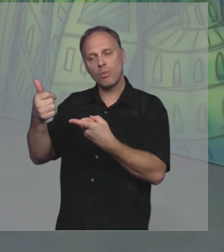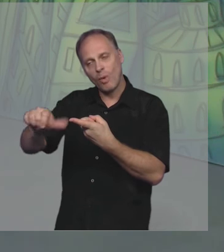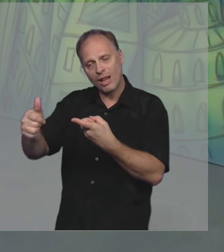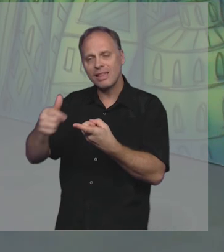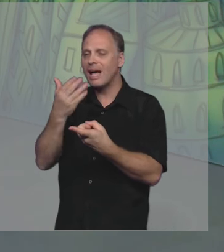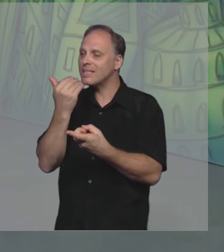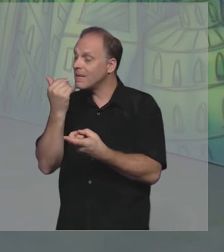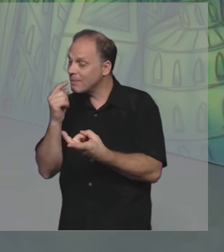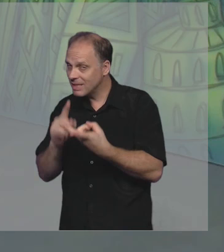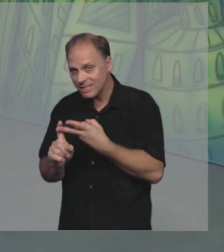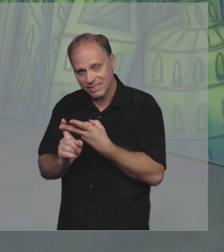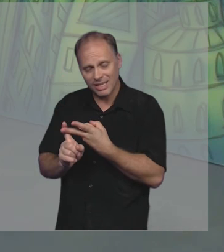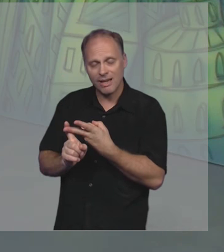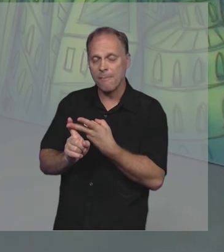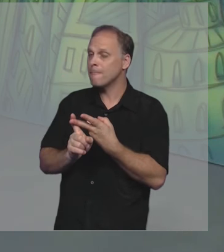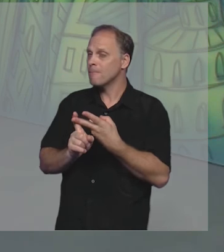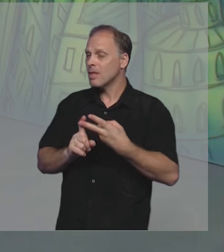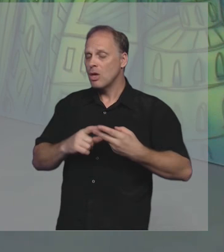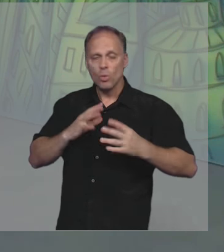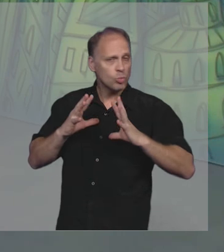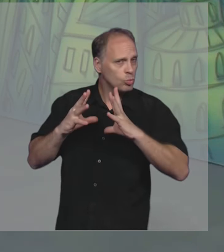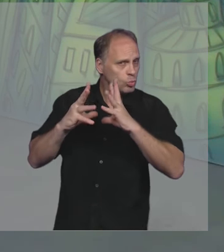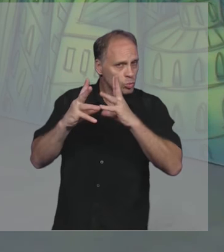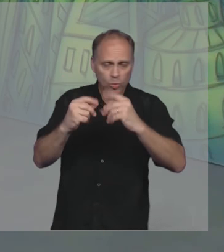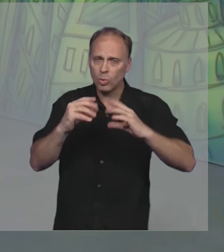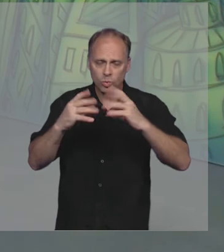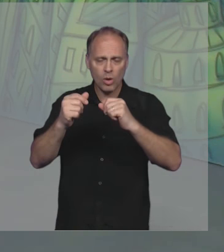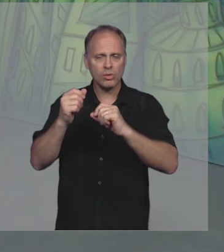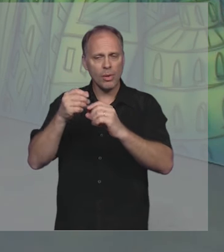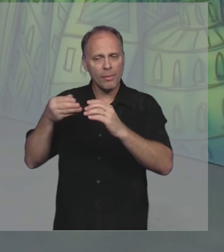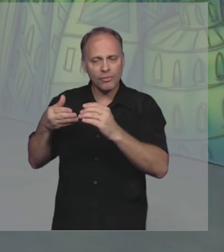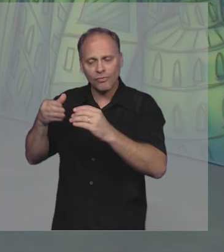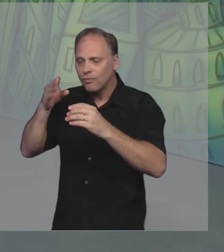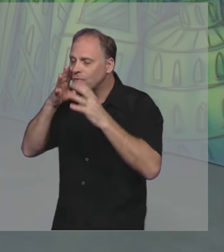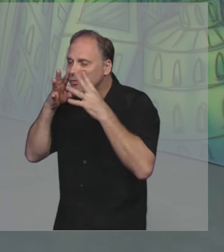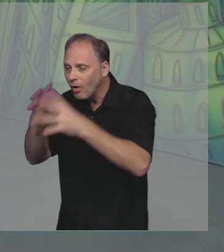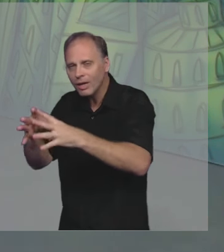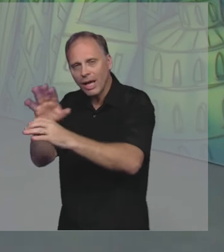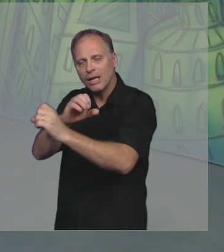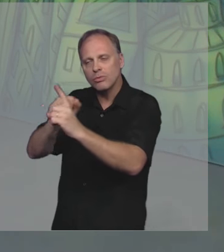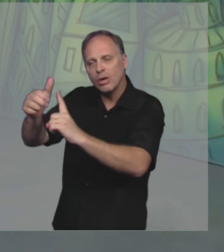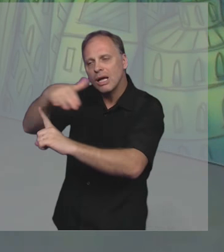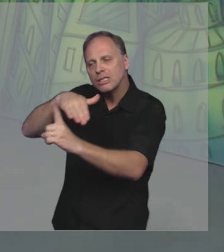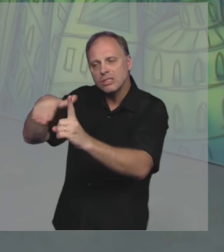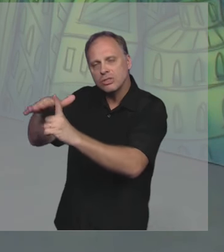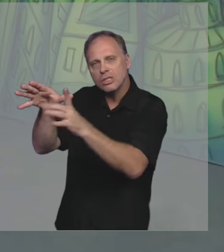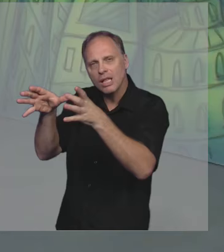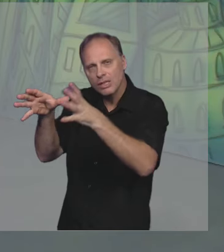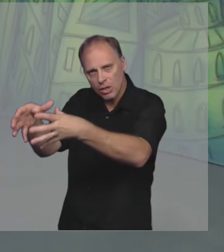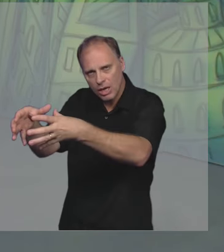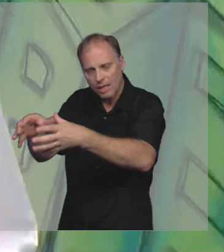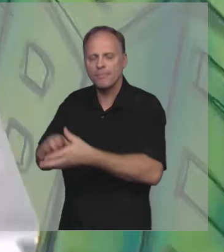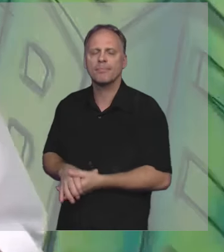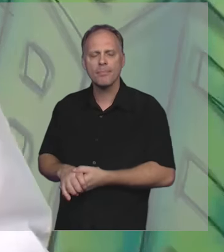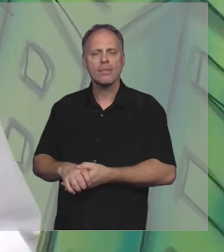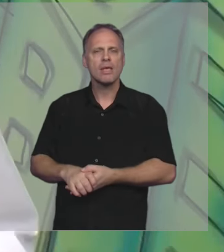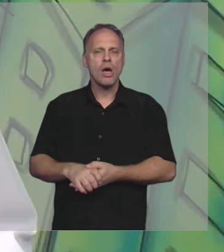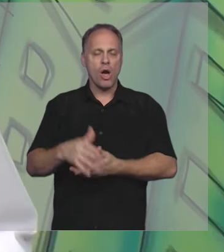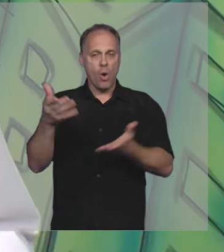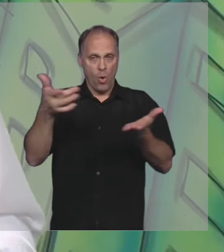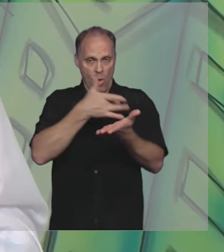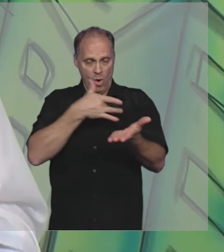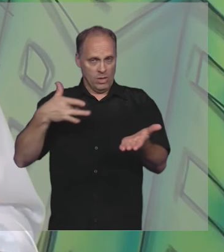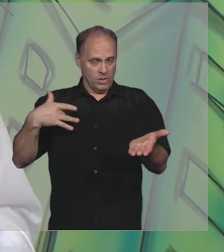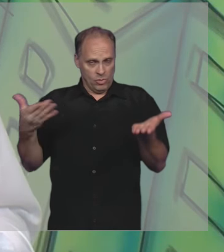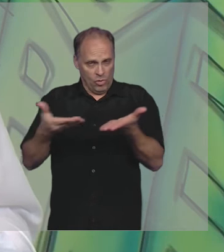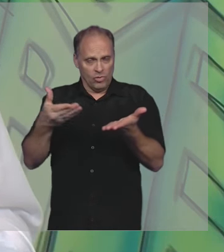na qualidade da alimentação das pessoas, como um todo, então, da sociedade, o resultado de um todo. Com certeza. A saúde hoje, ela tem um